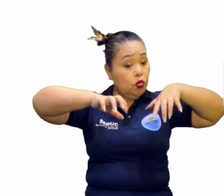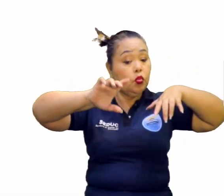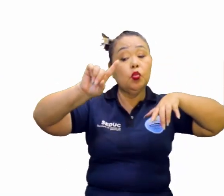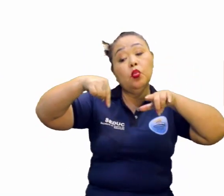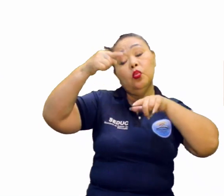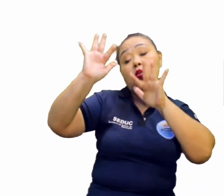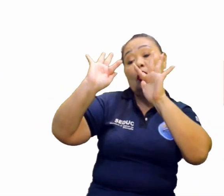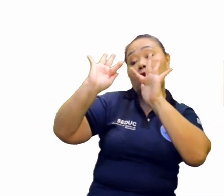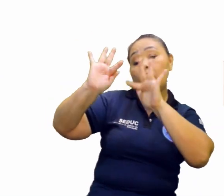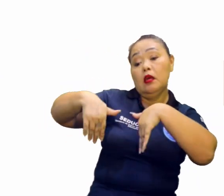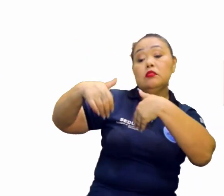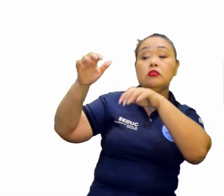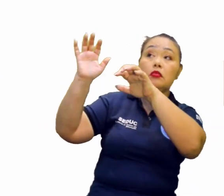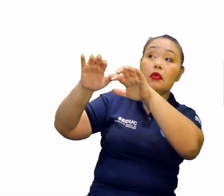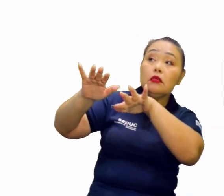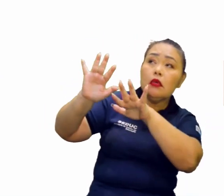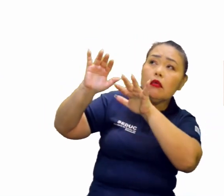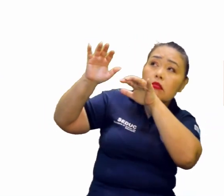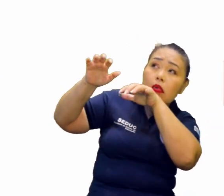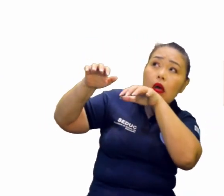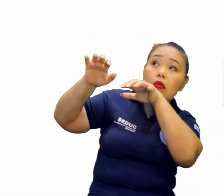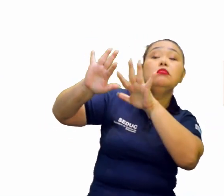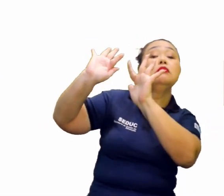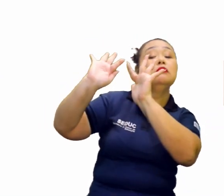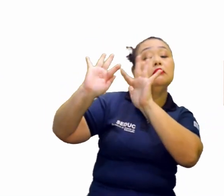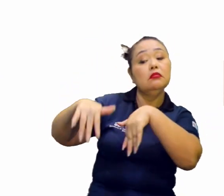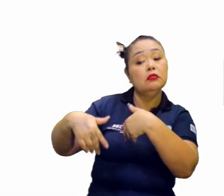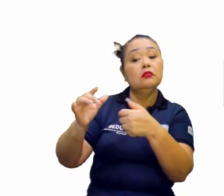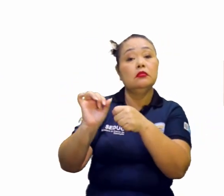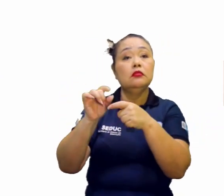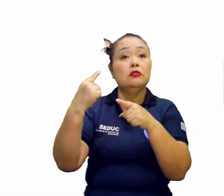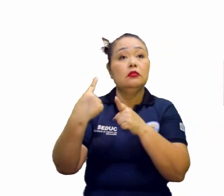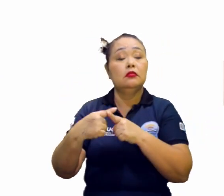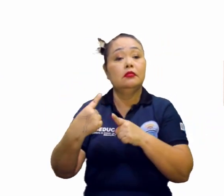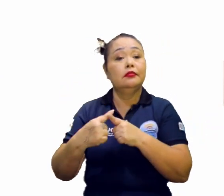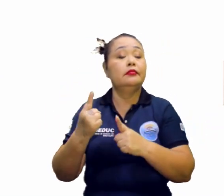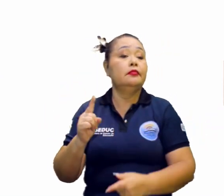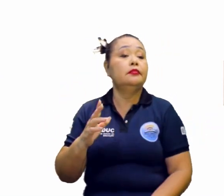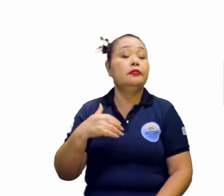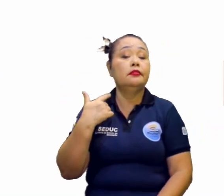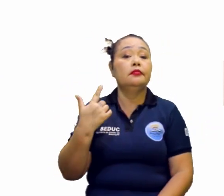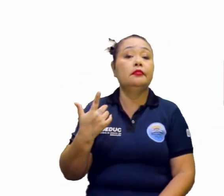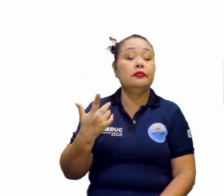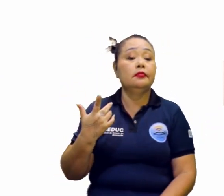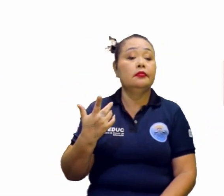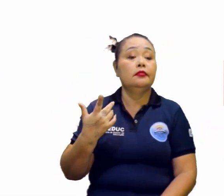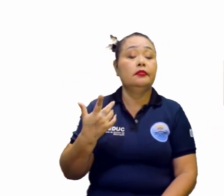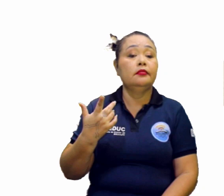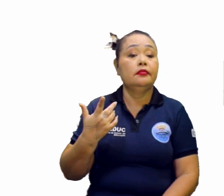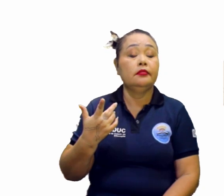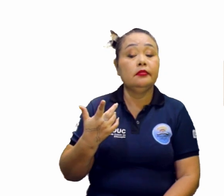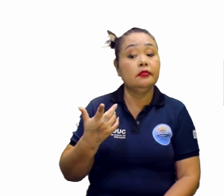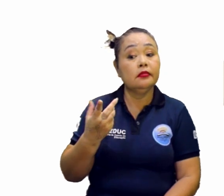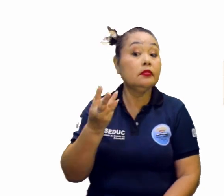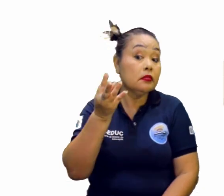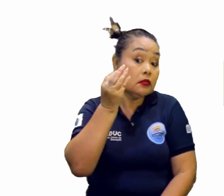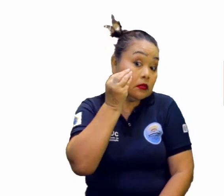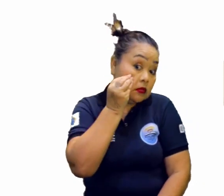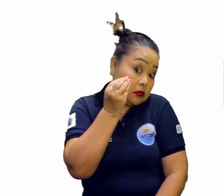final delas. Por quê? A gente precisa verificar,